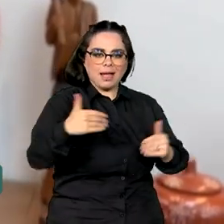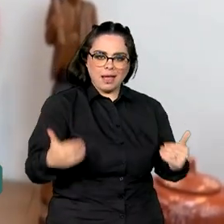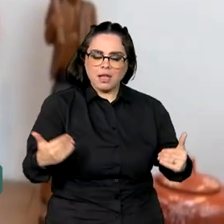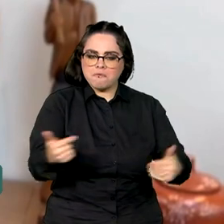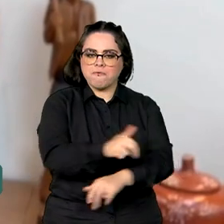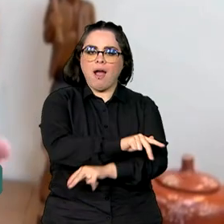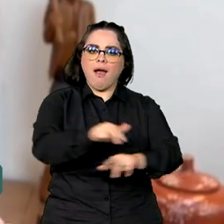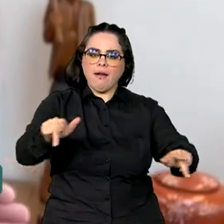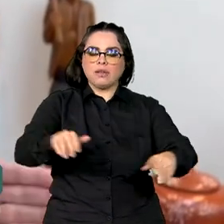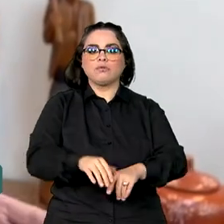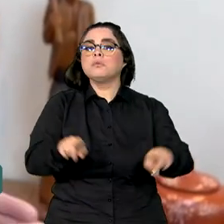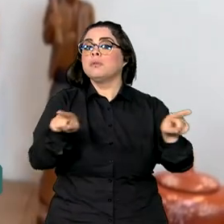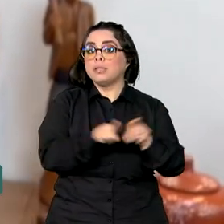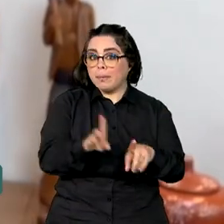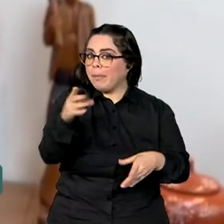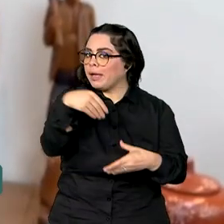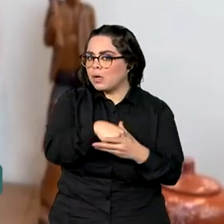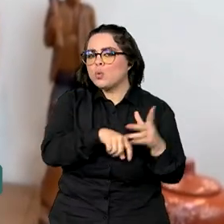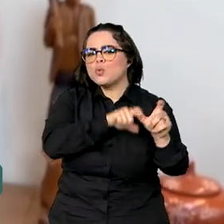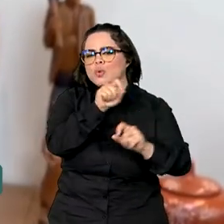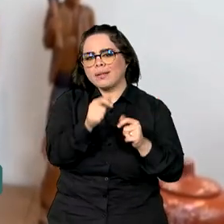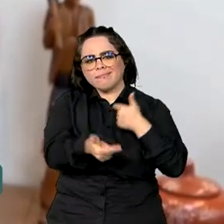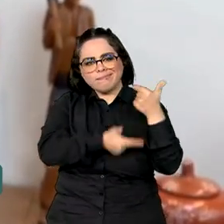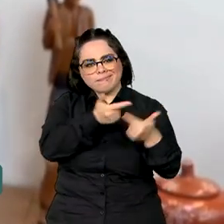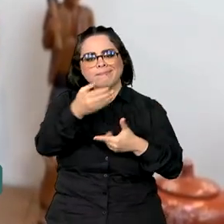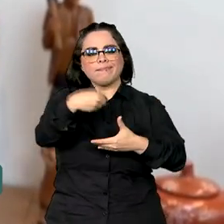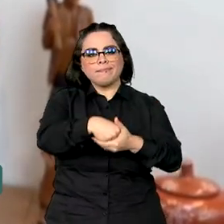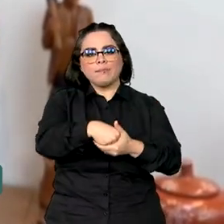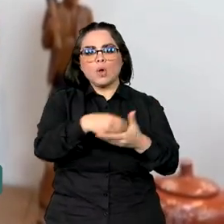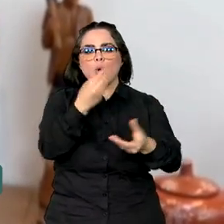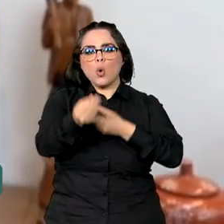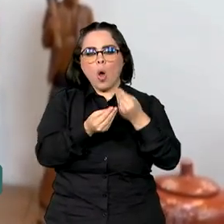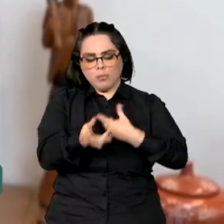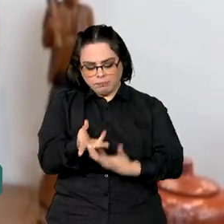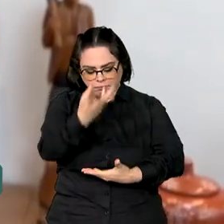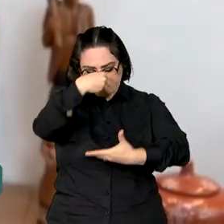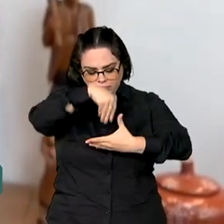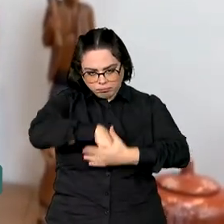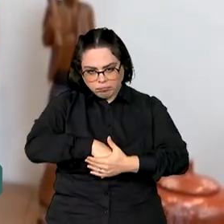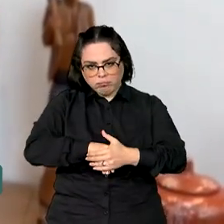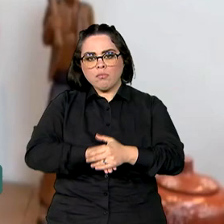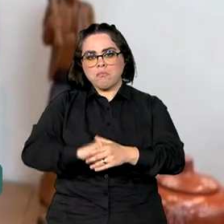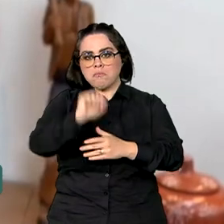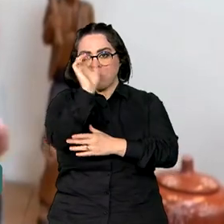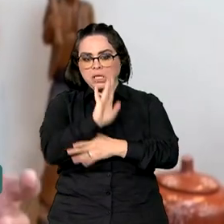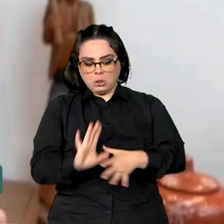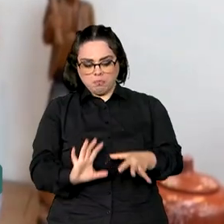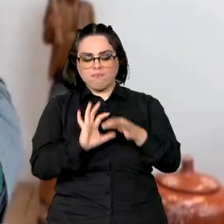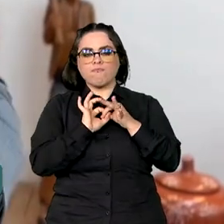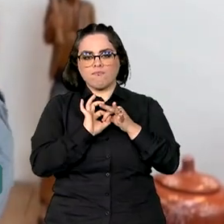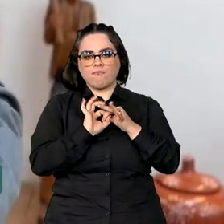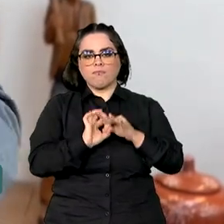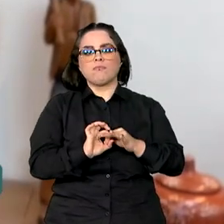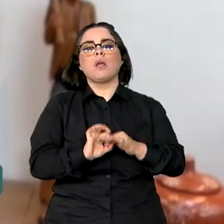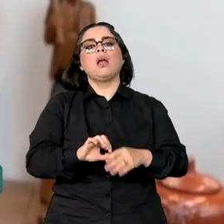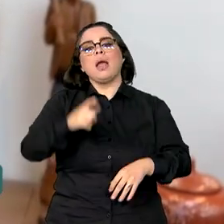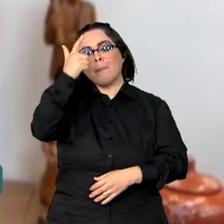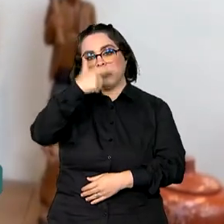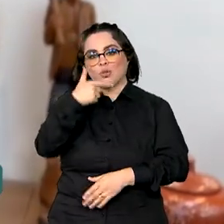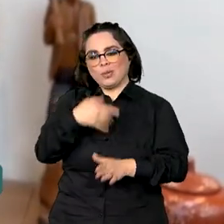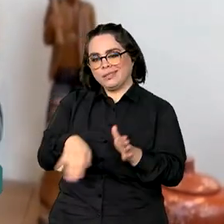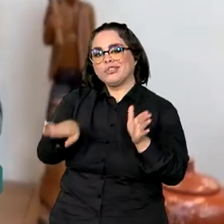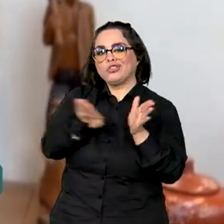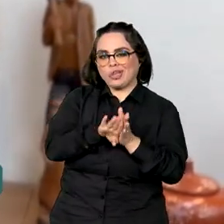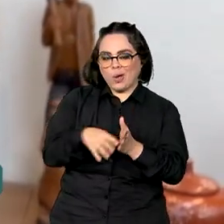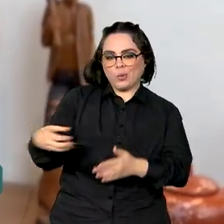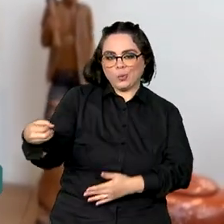também trabalha as condições dessa internalização dentro do Brasil. Aqui, dos que chegaram